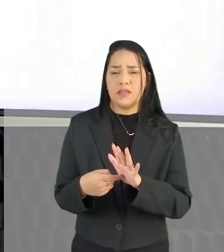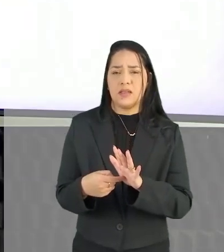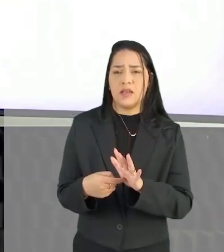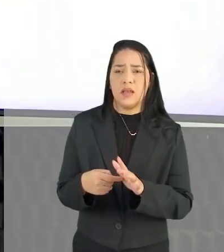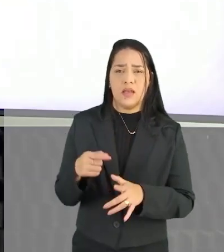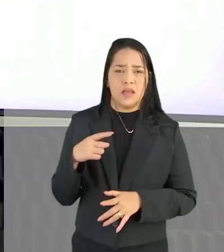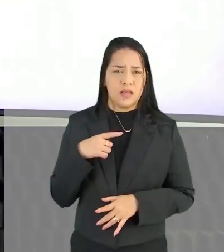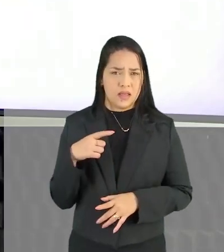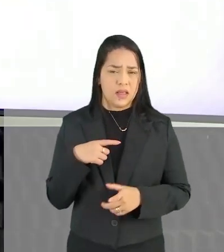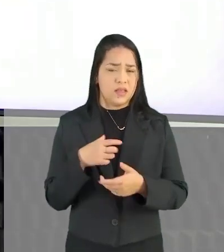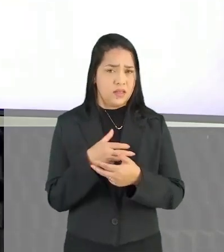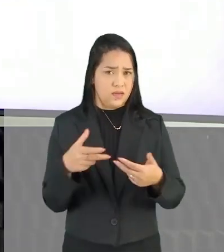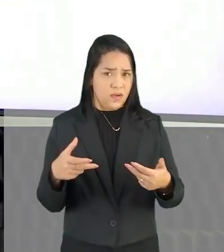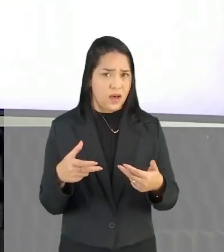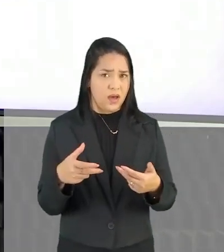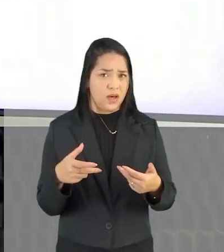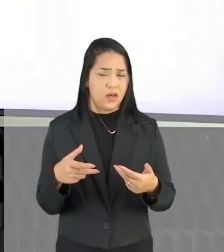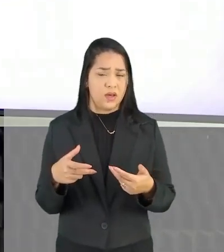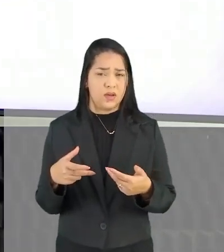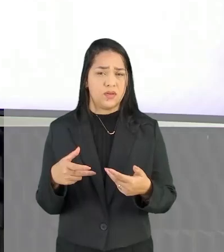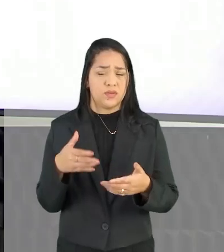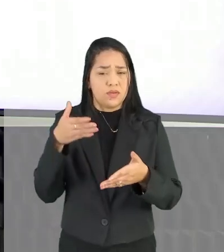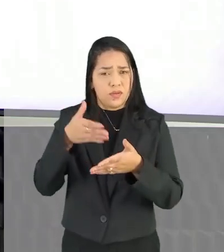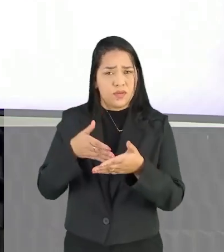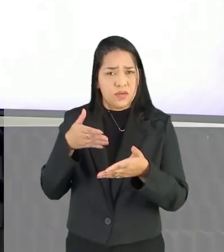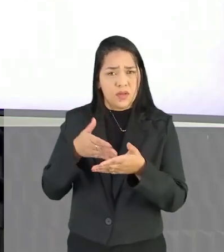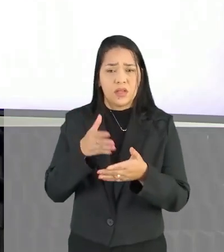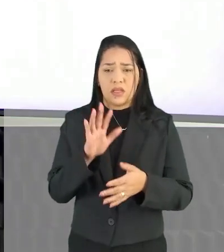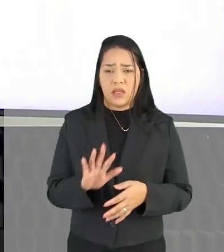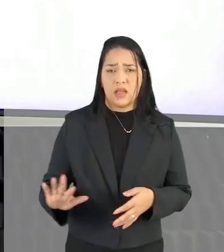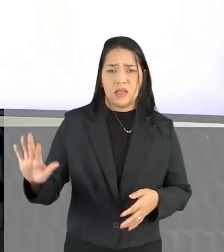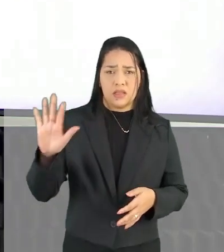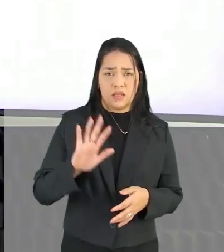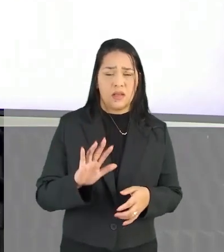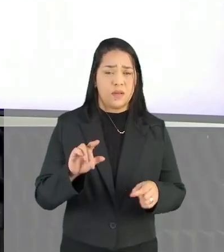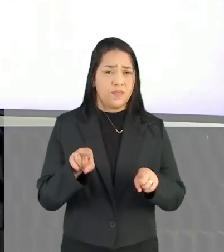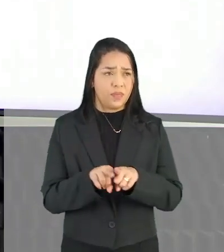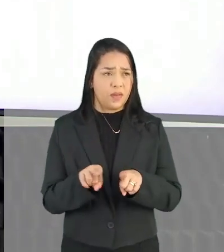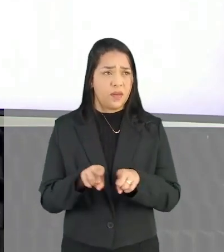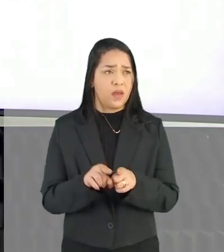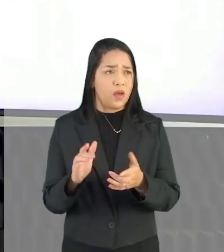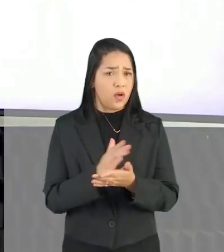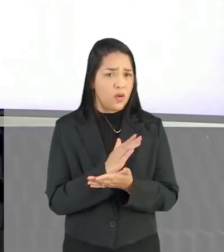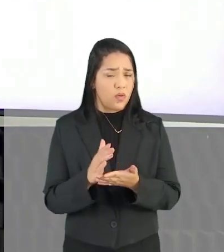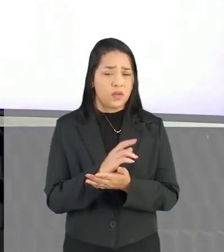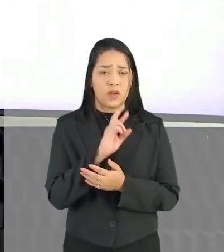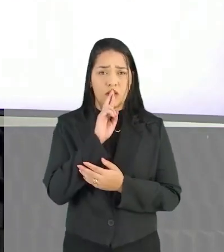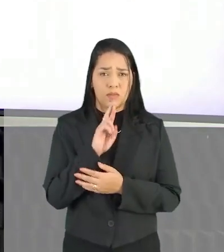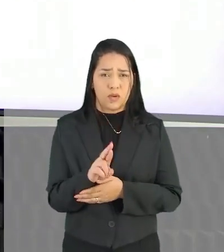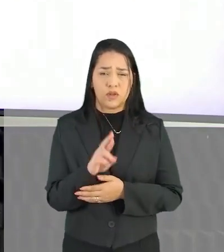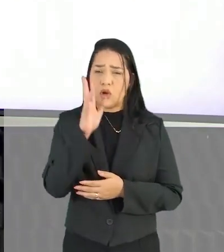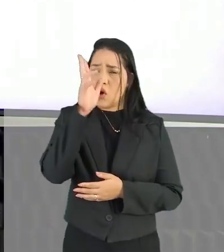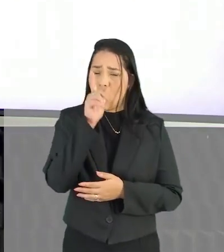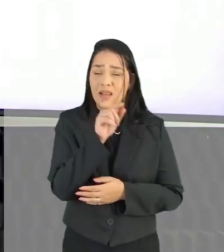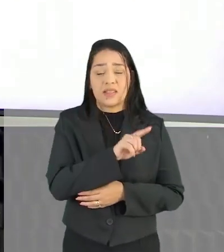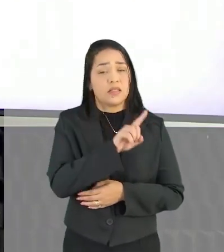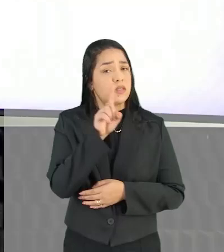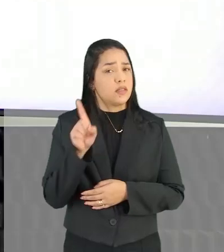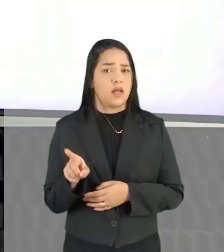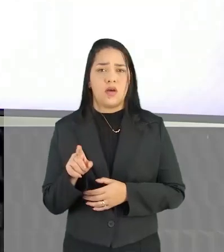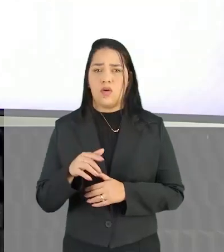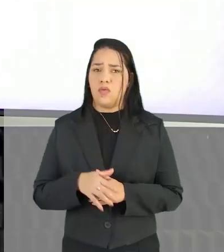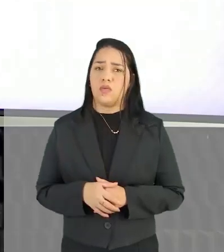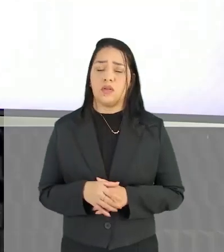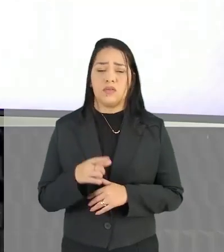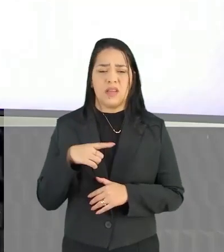com esses elementos de restringindo, generalizando, e algumas vezes são gabarito, mas quase sempre não são. Então aqui a